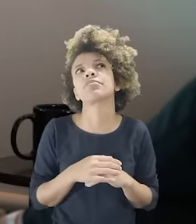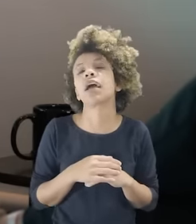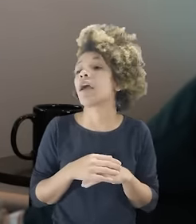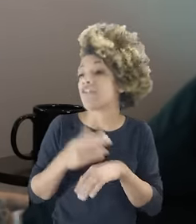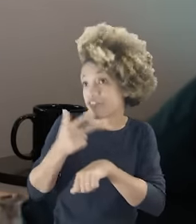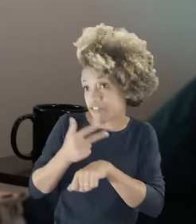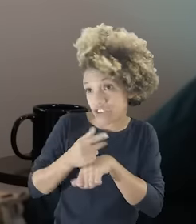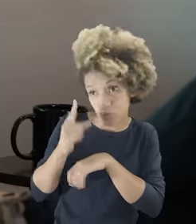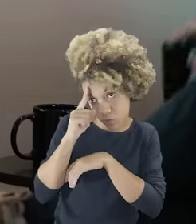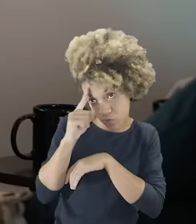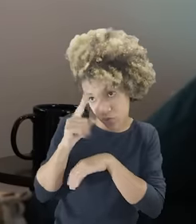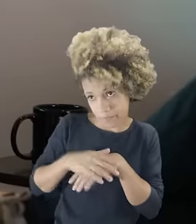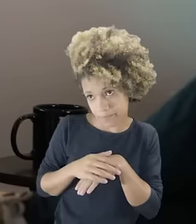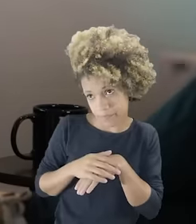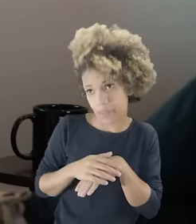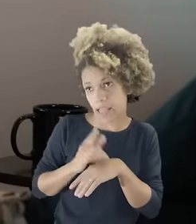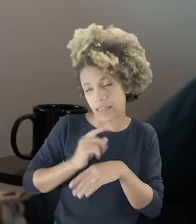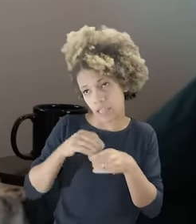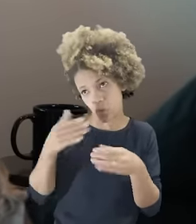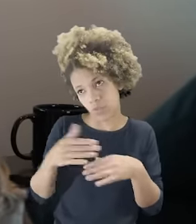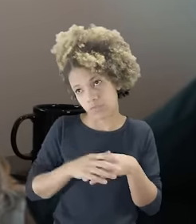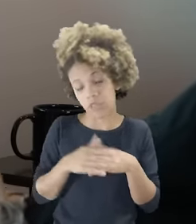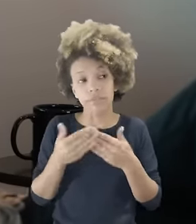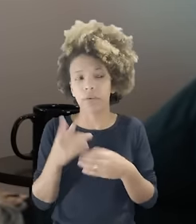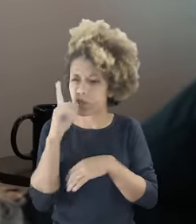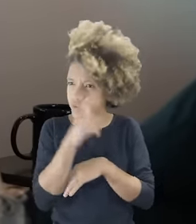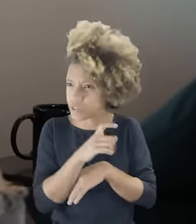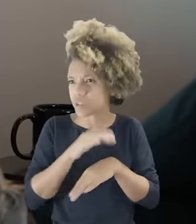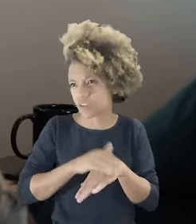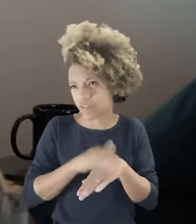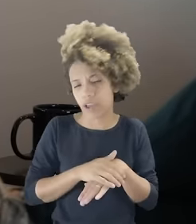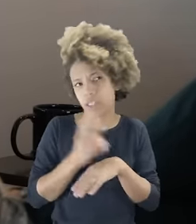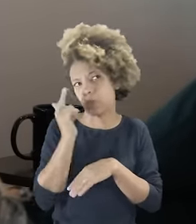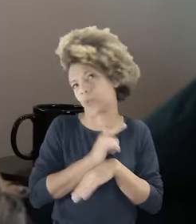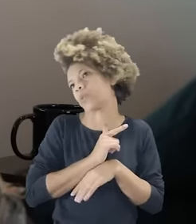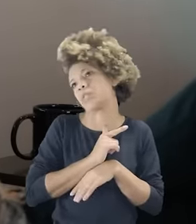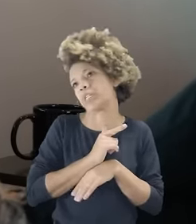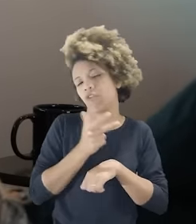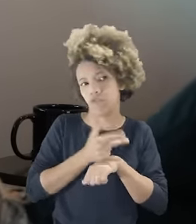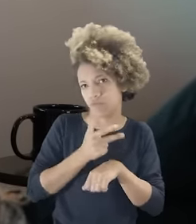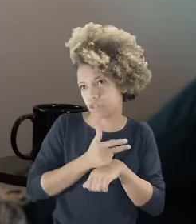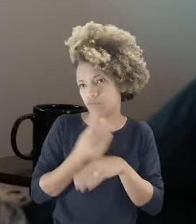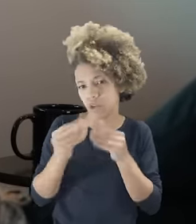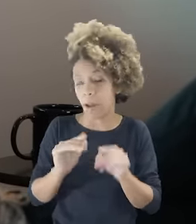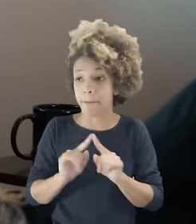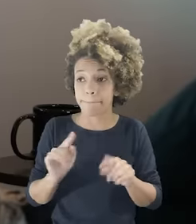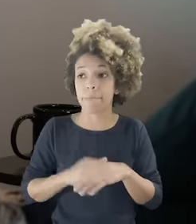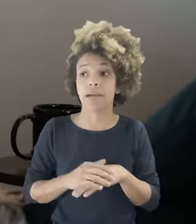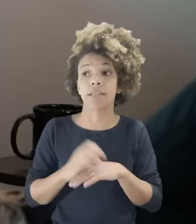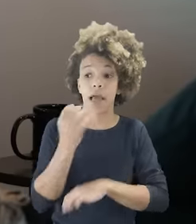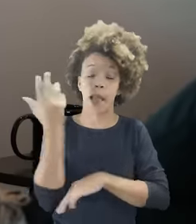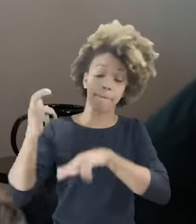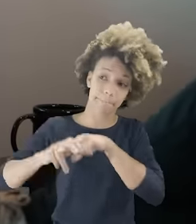eu fazia vídeo todo dia dá muito conteúdo né então é dificilmente alguma coisa que tu fale não consiga levar para algum vídeo que eu já fiz agora